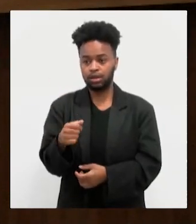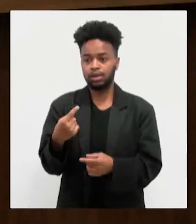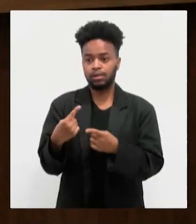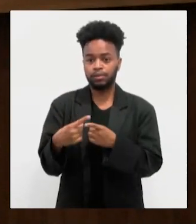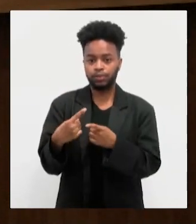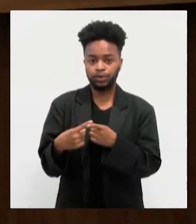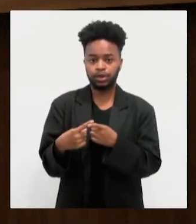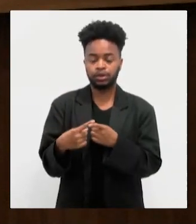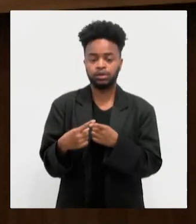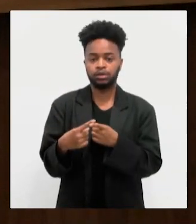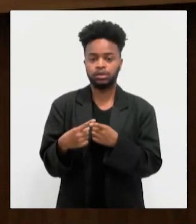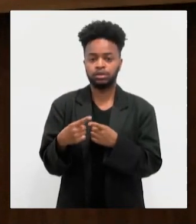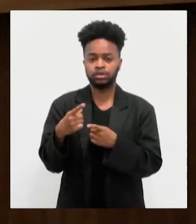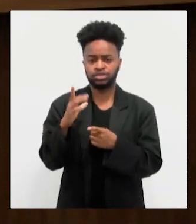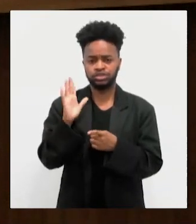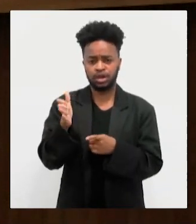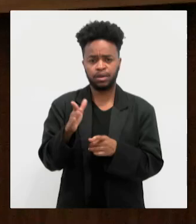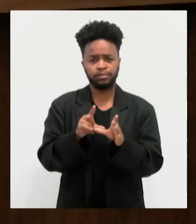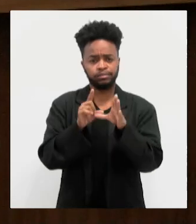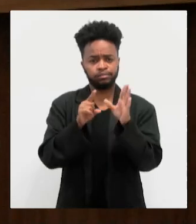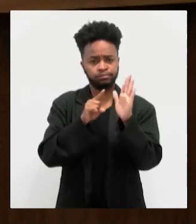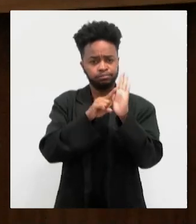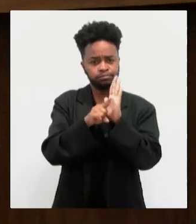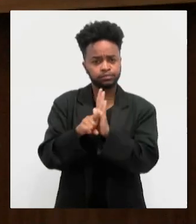consultadas várias lideranças